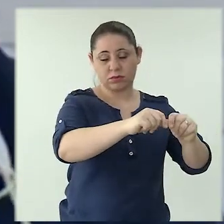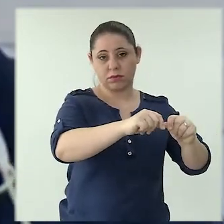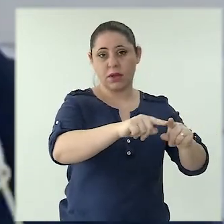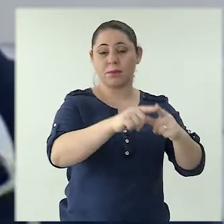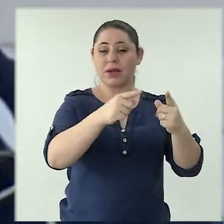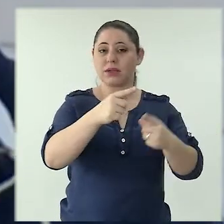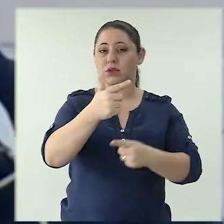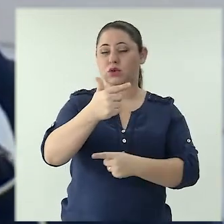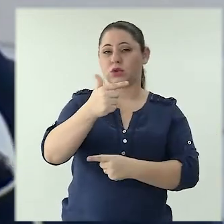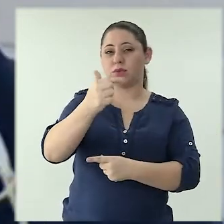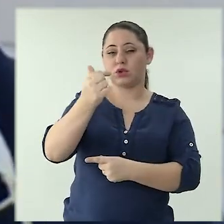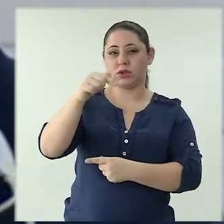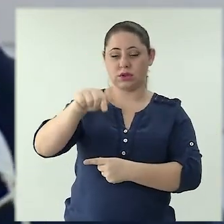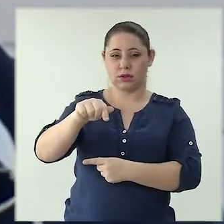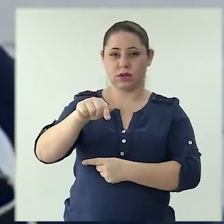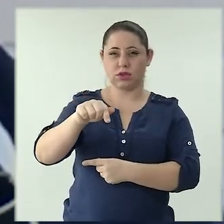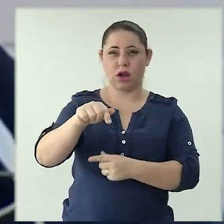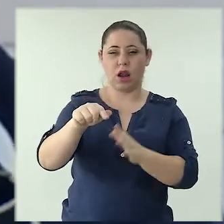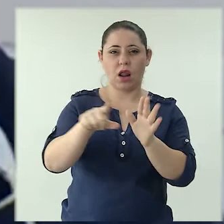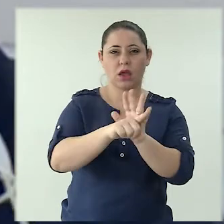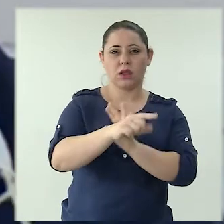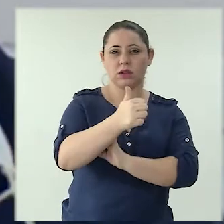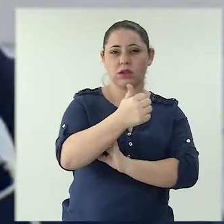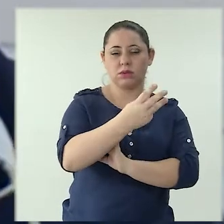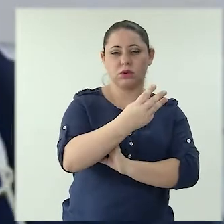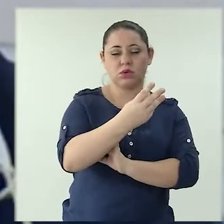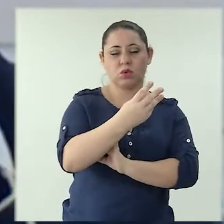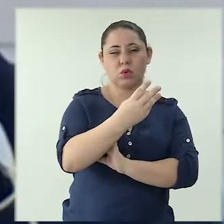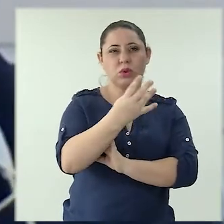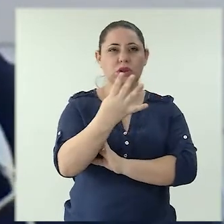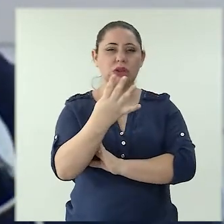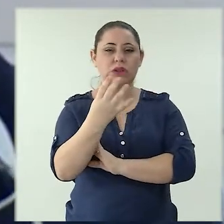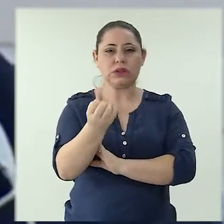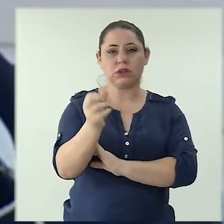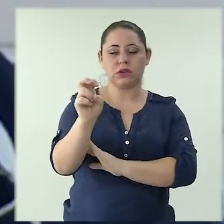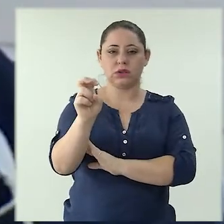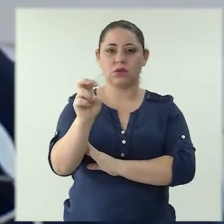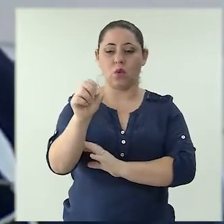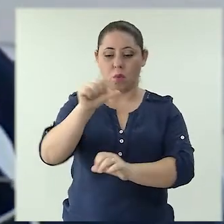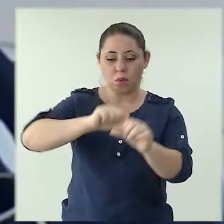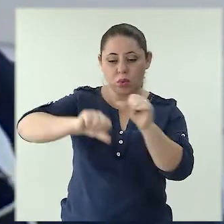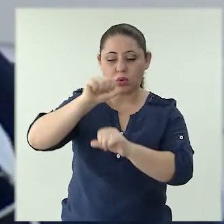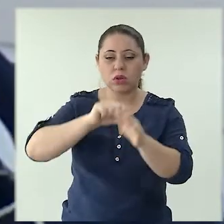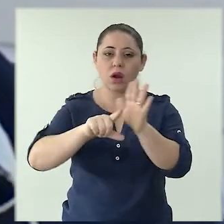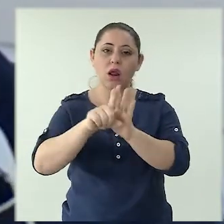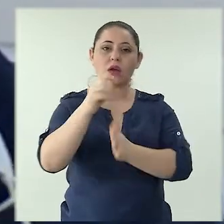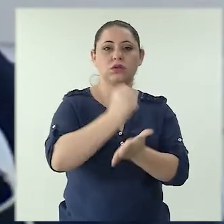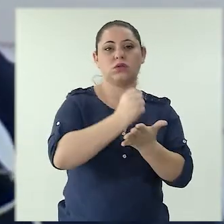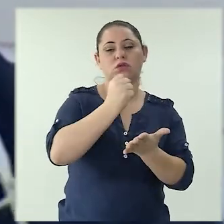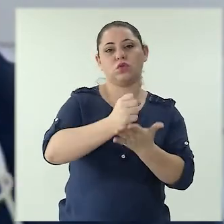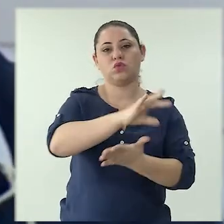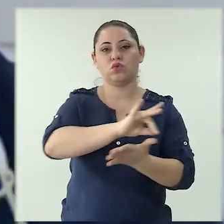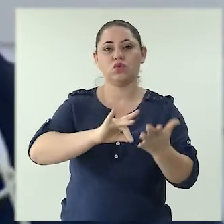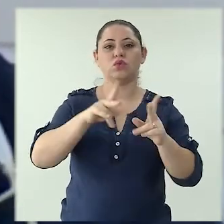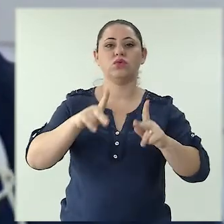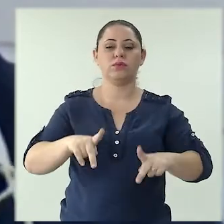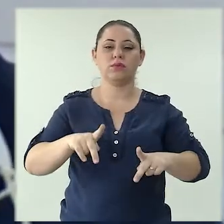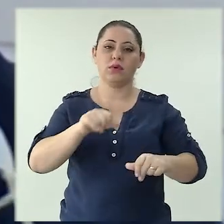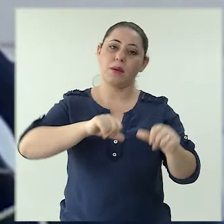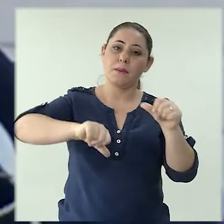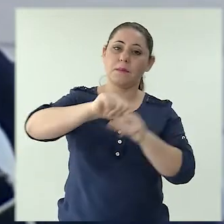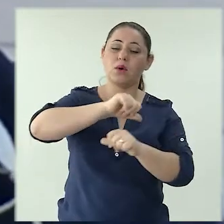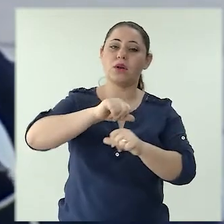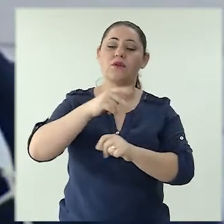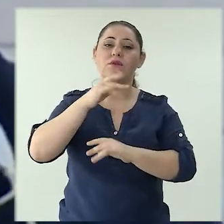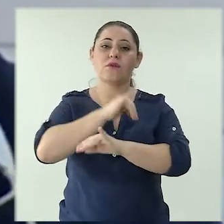Lei 13.465, salvo engano, é alterado esse mesmo dispositivo da Lei de Registros Públicos e altera